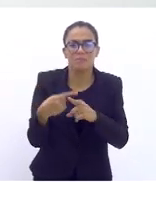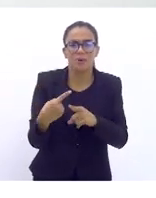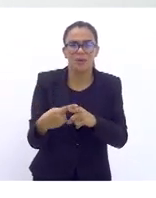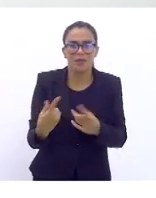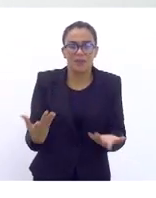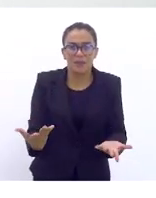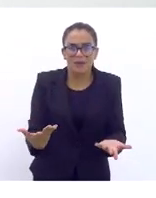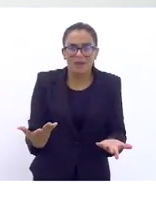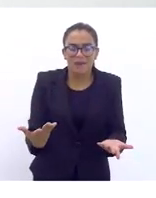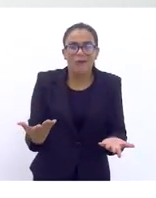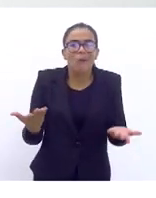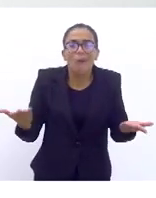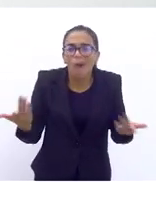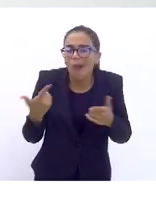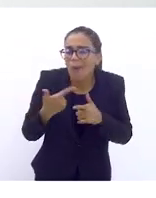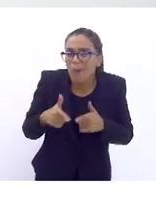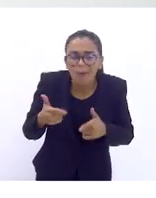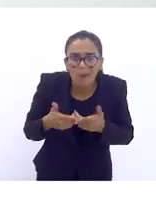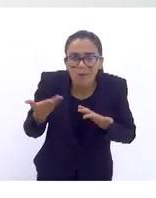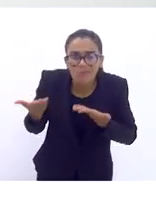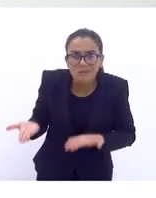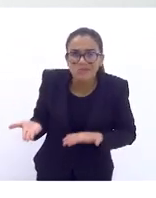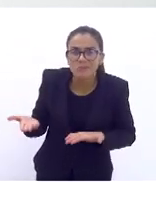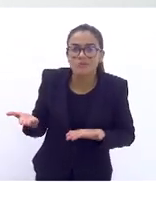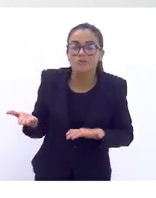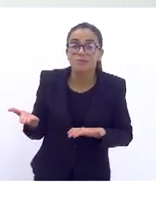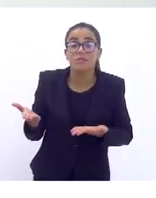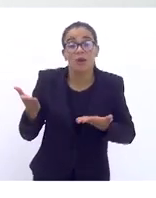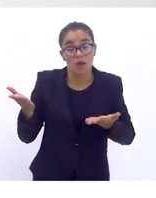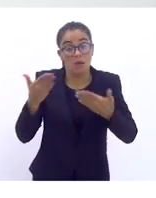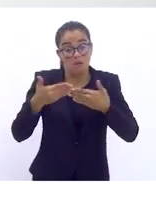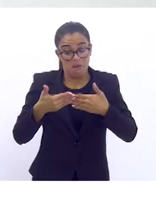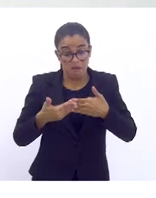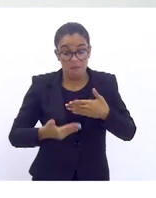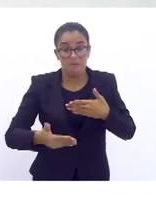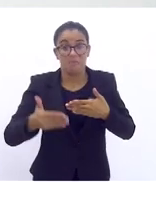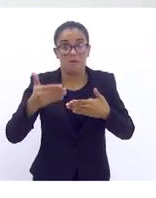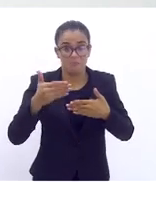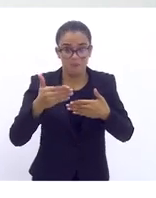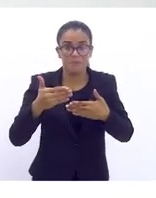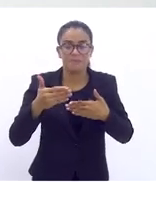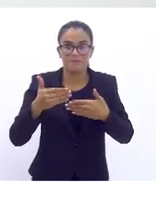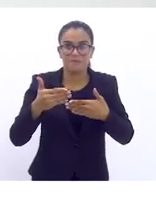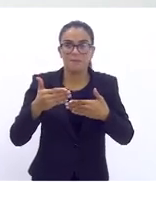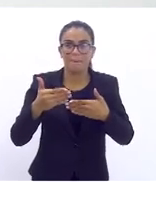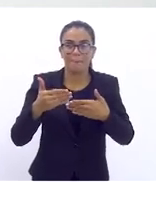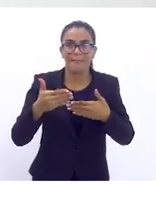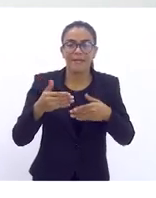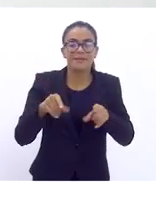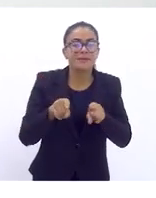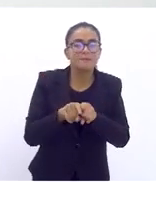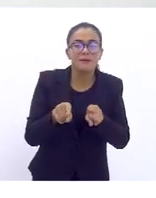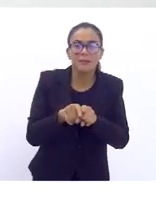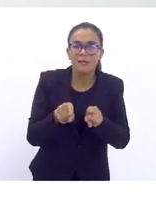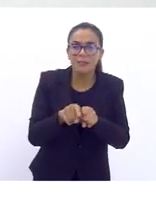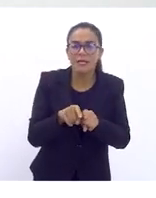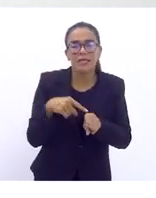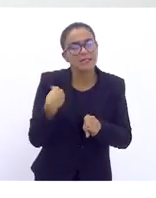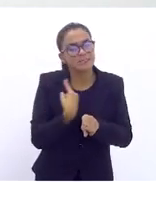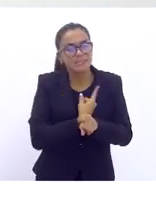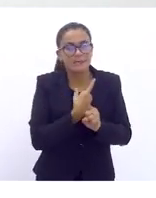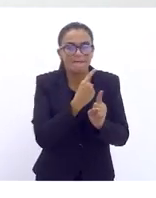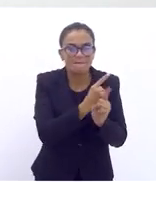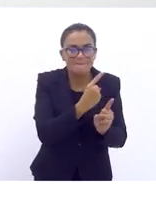disso Quais são os gargalos disso né E aí a partir desse assim fazer coisa bem do que a gente possa